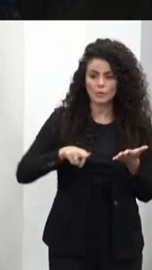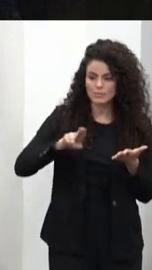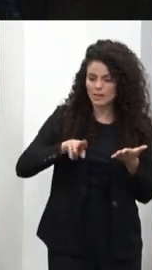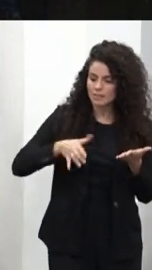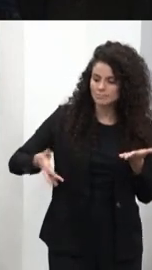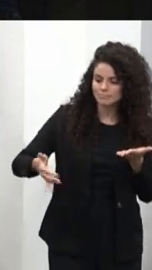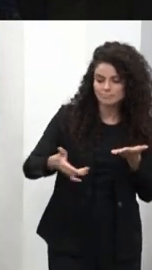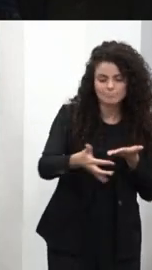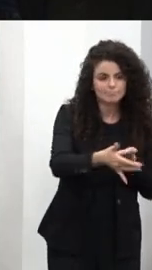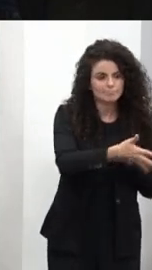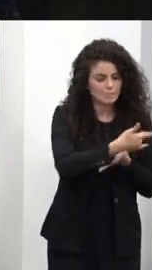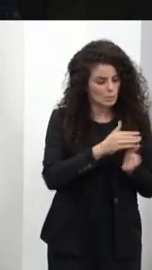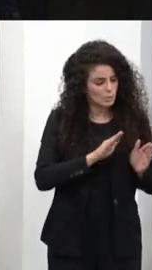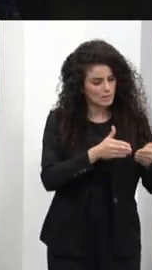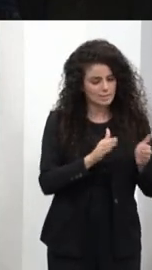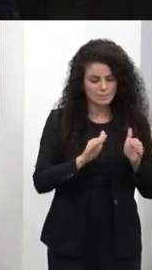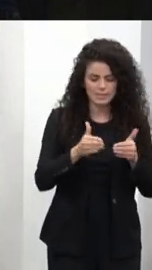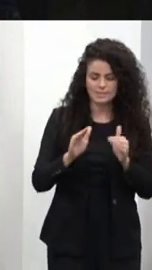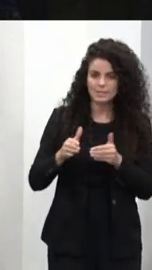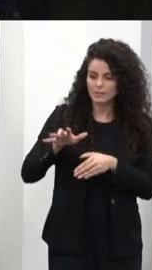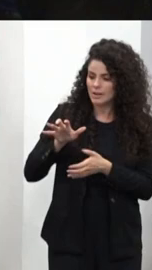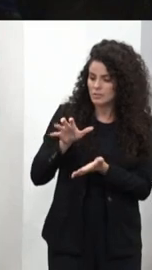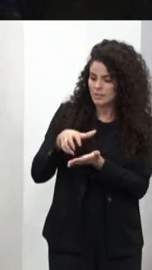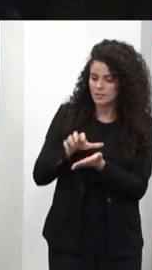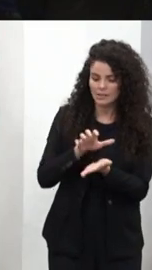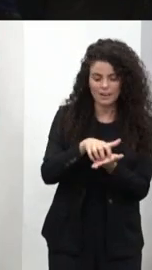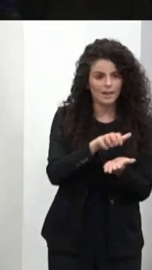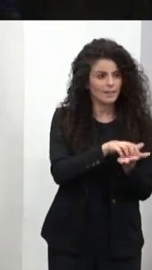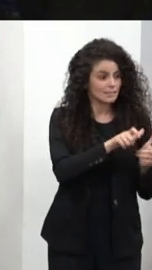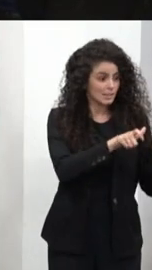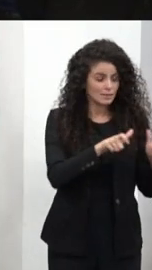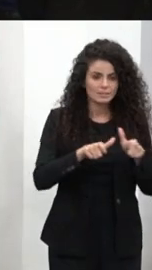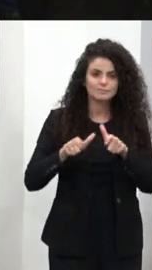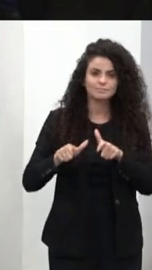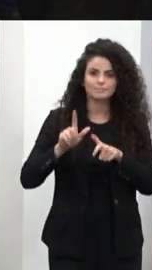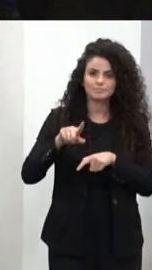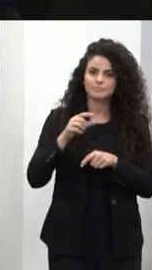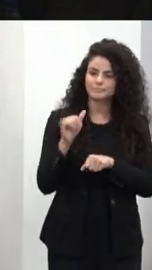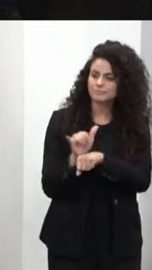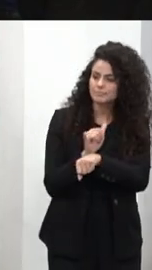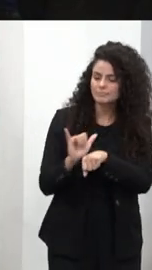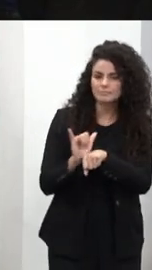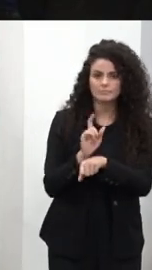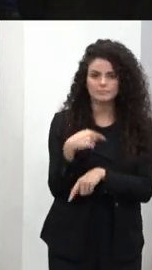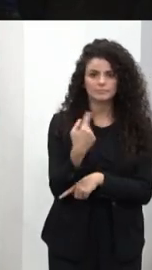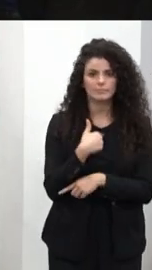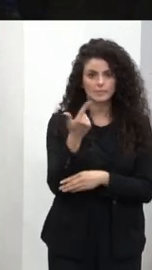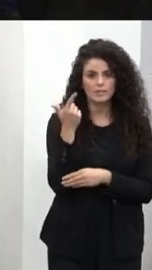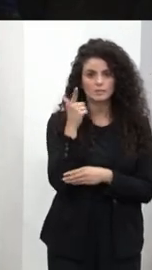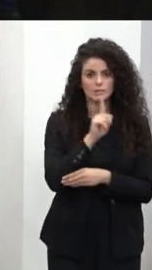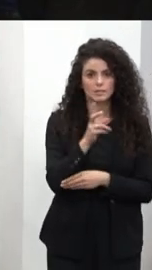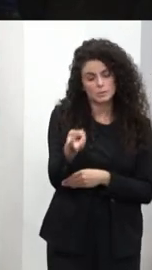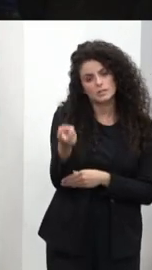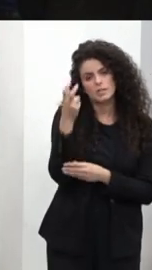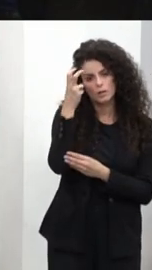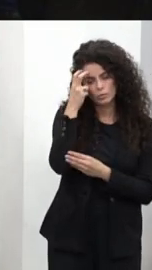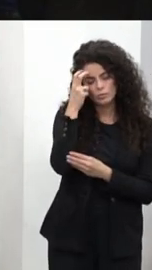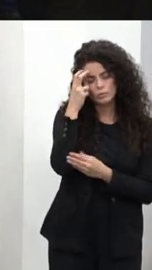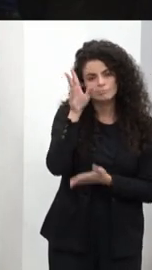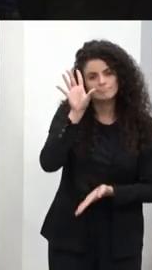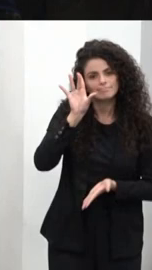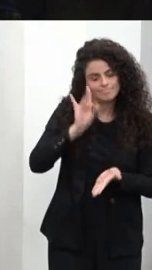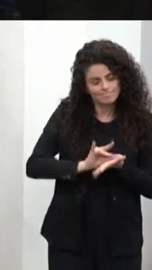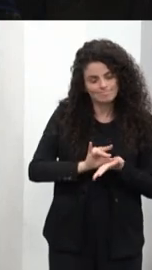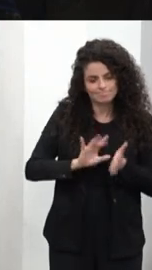acordo com as especificidades dos locais e das regiões essa é uma maneira de nós fazermos com que a cultura seja de fato realizada